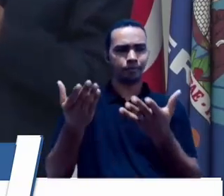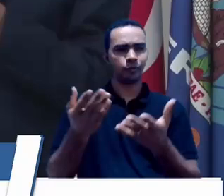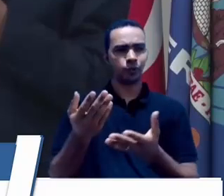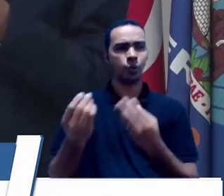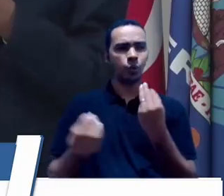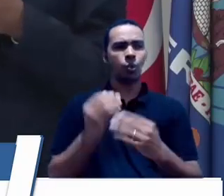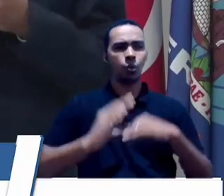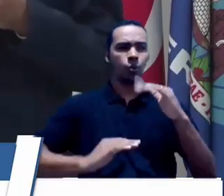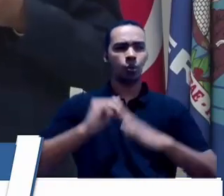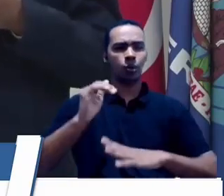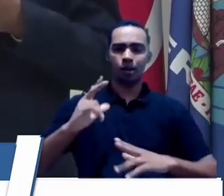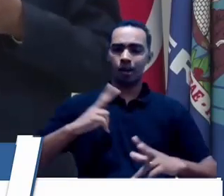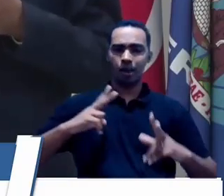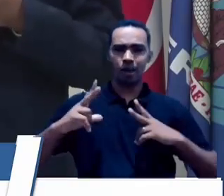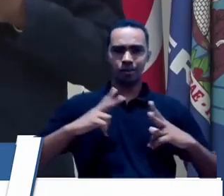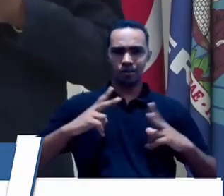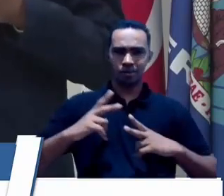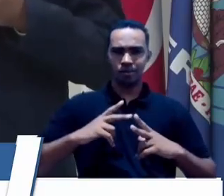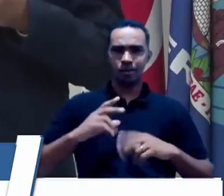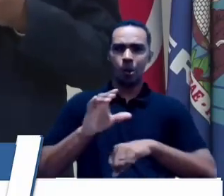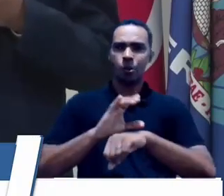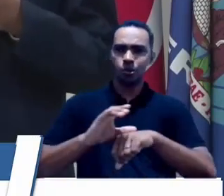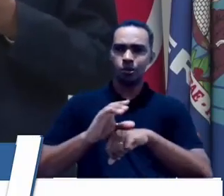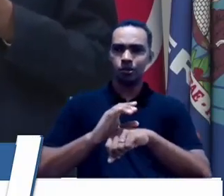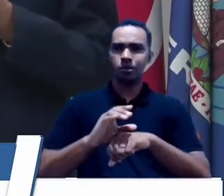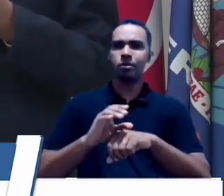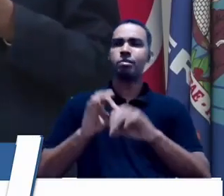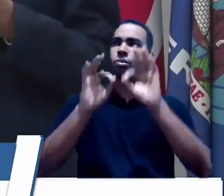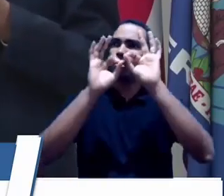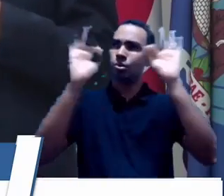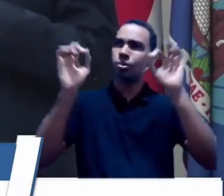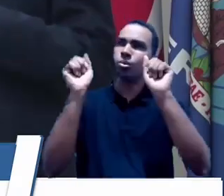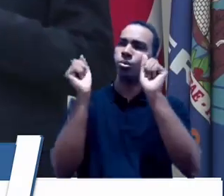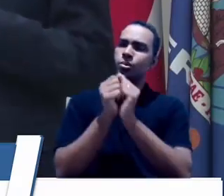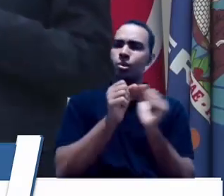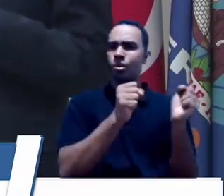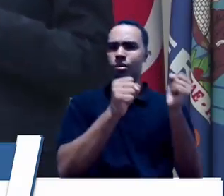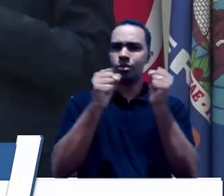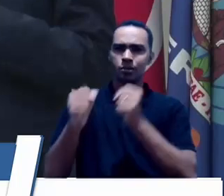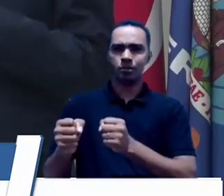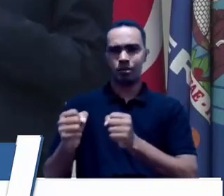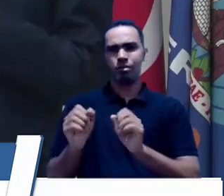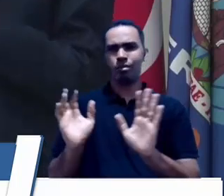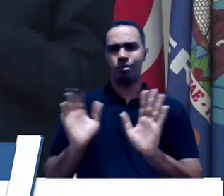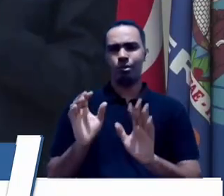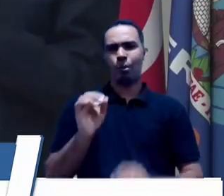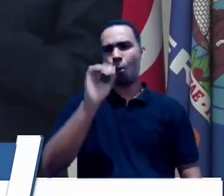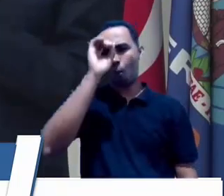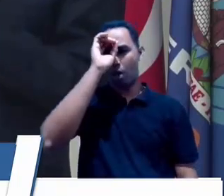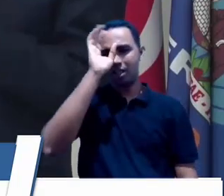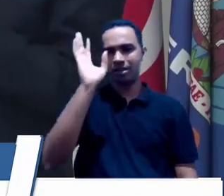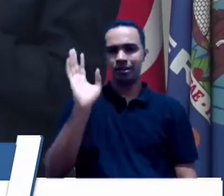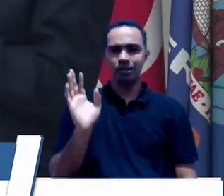particular que o constituinte houve por bem colocar junto com os poderes. Isso não é à toa. Então coube a